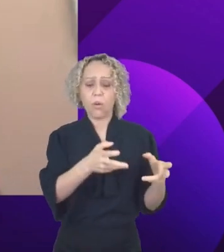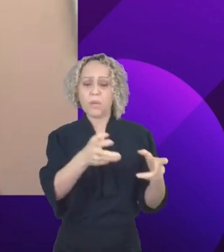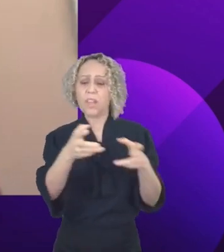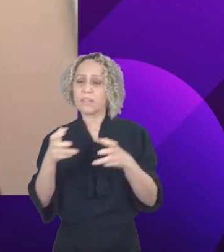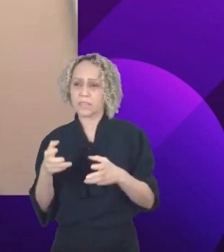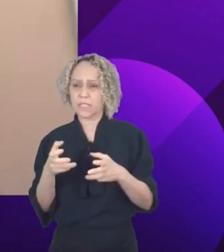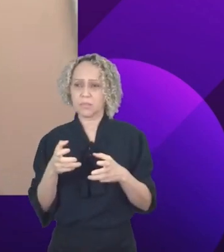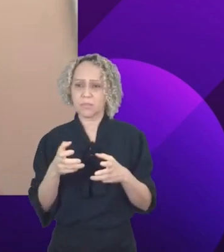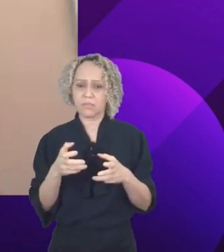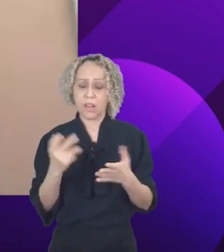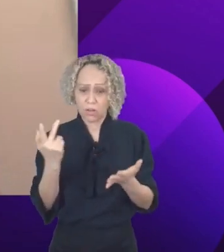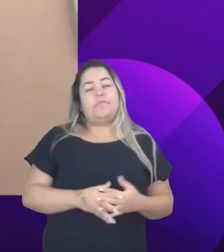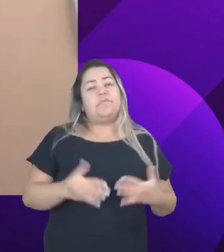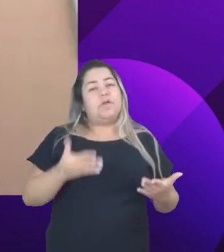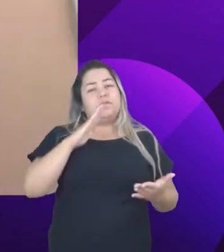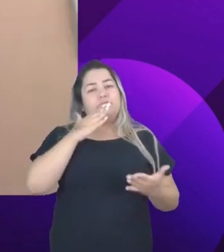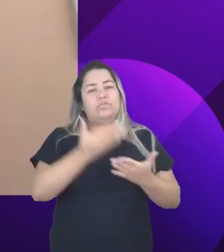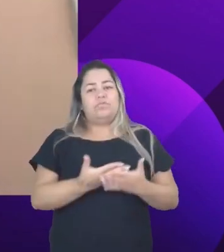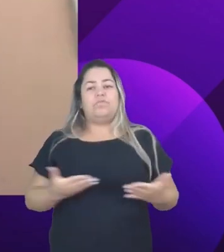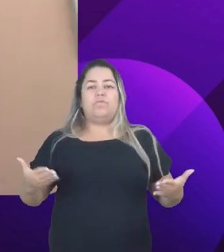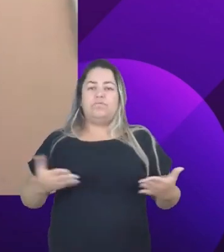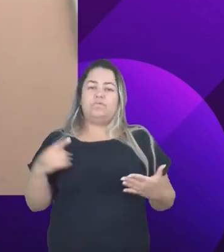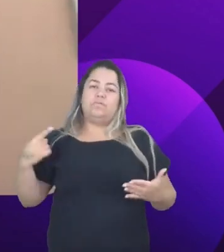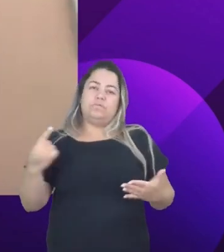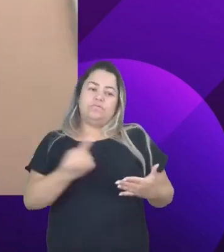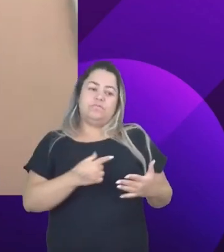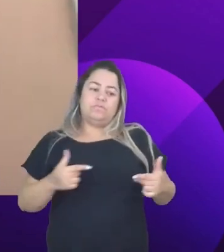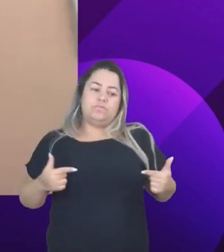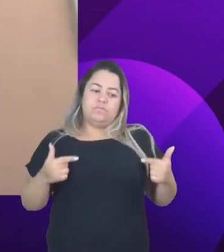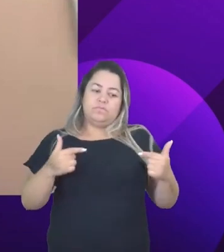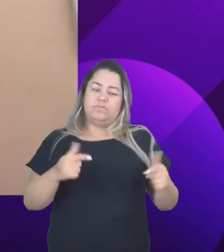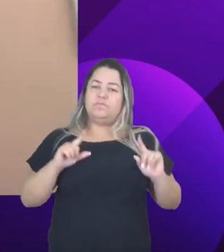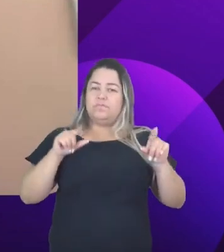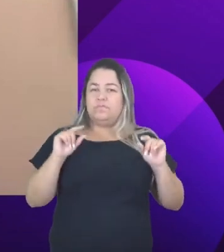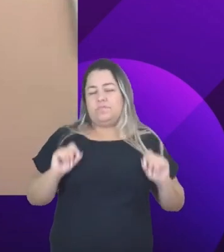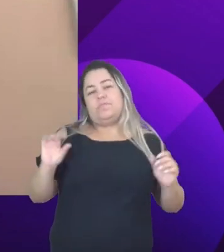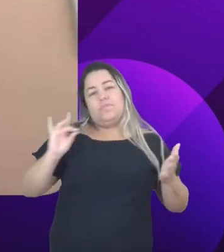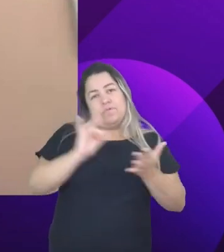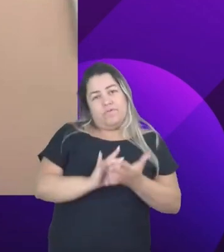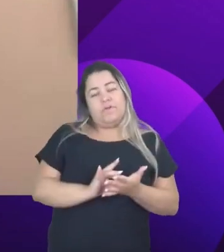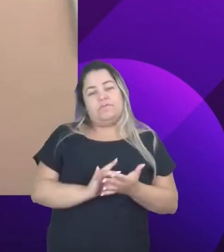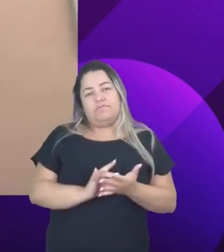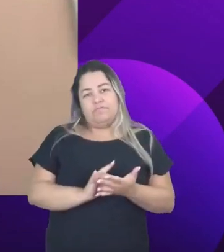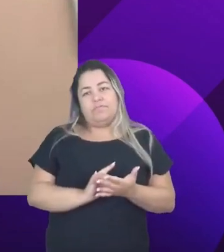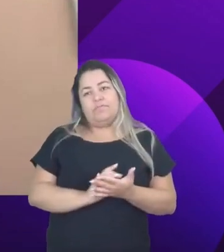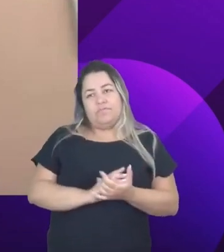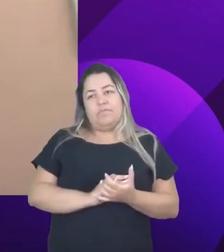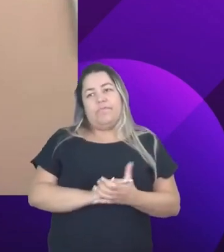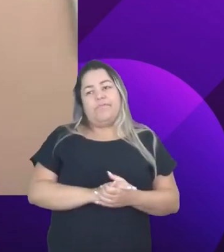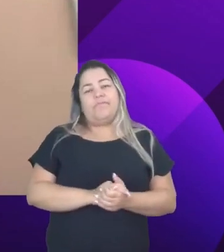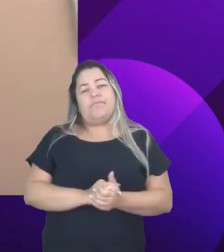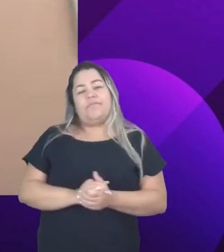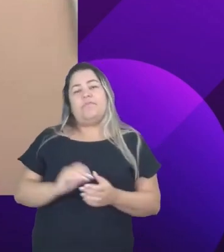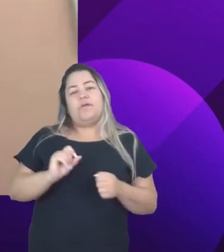sempre acontece na prática. E hoje o nosso grande desafio é, de fato,